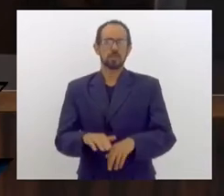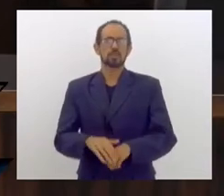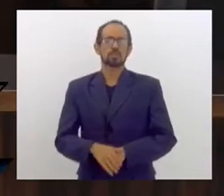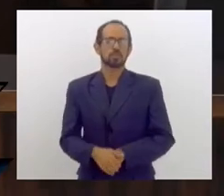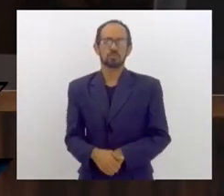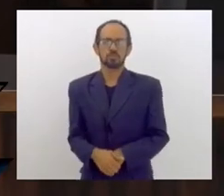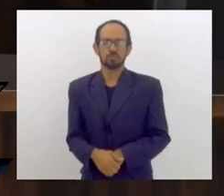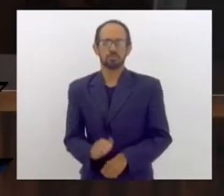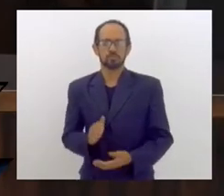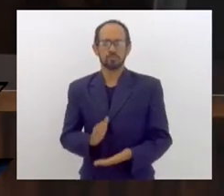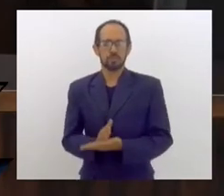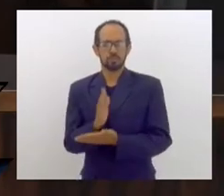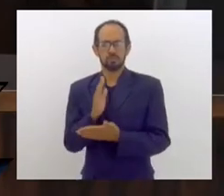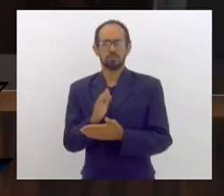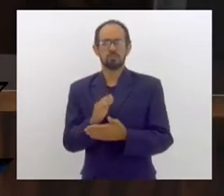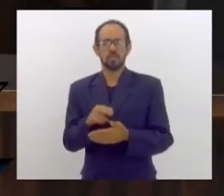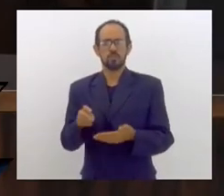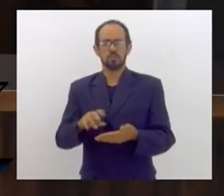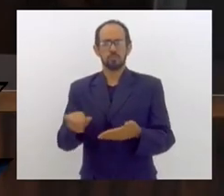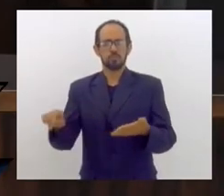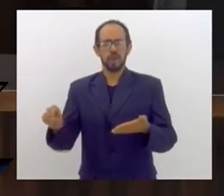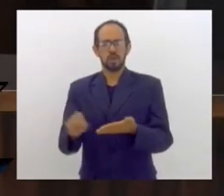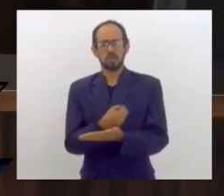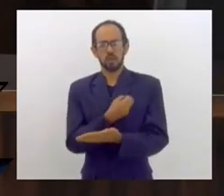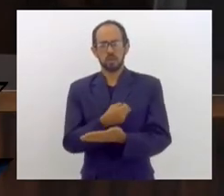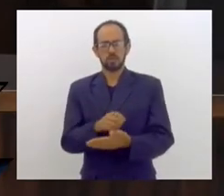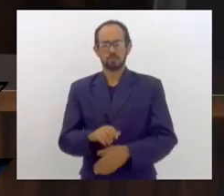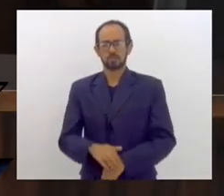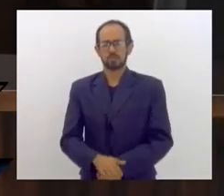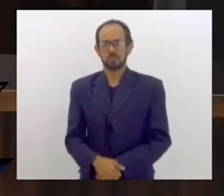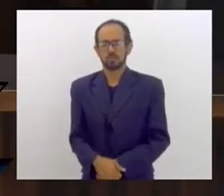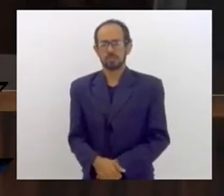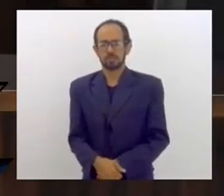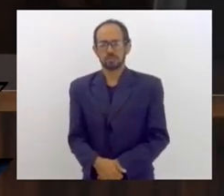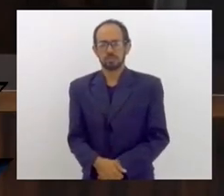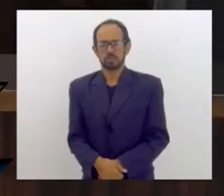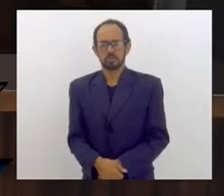Permaneço como estão. Aprovado vai autógrafo. Aprovado vai autógrafo.